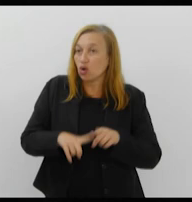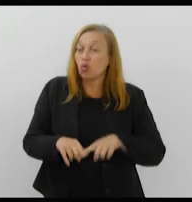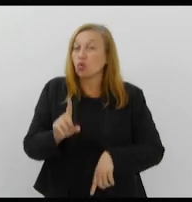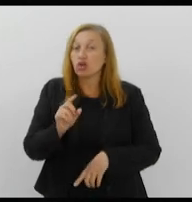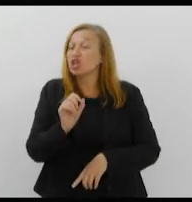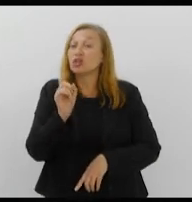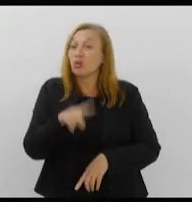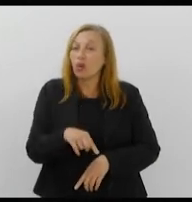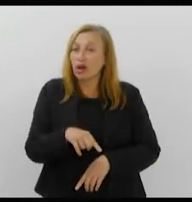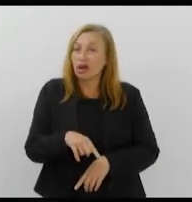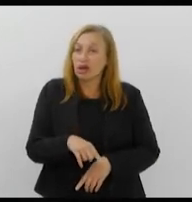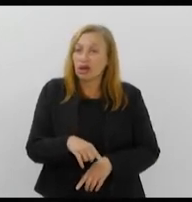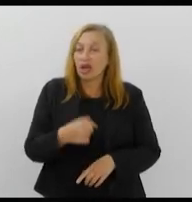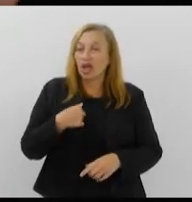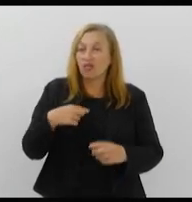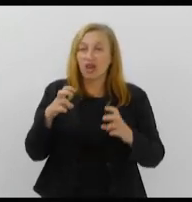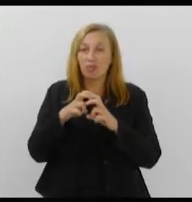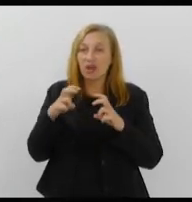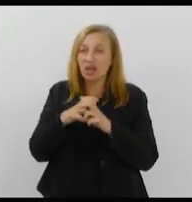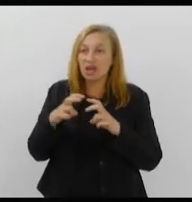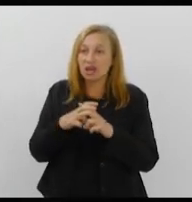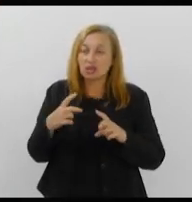político? Eu puxar uma briga com você só